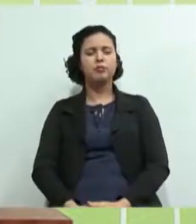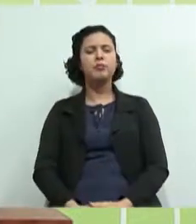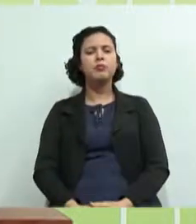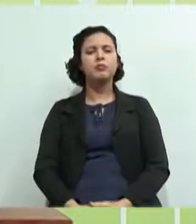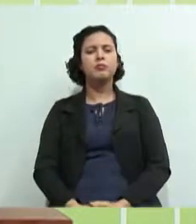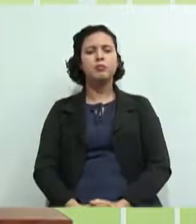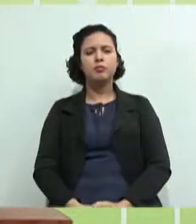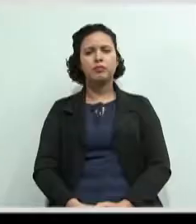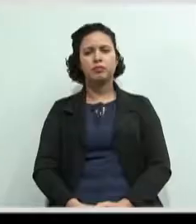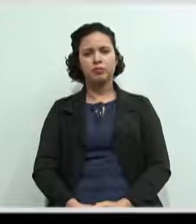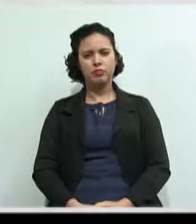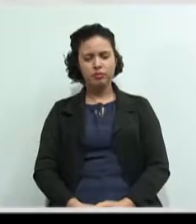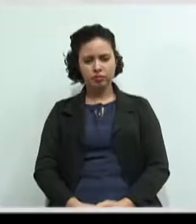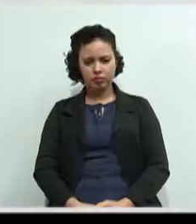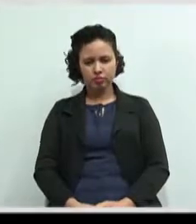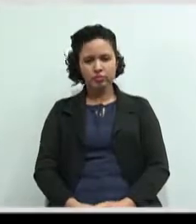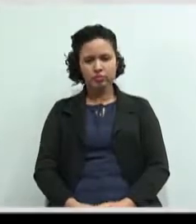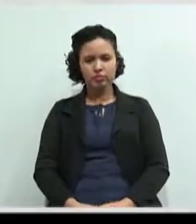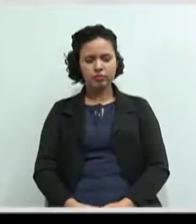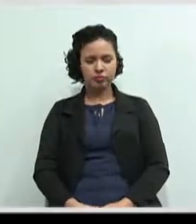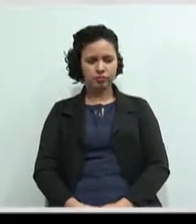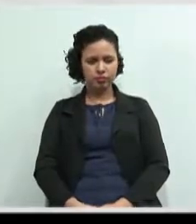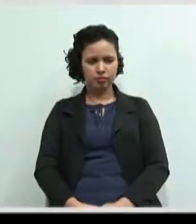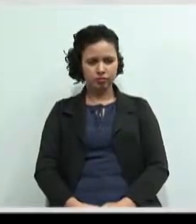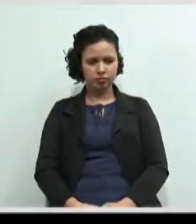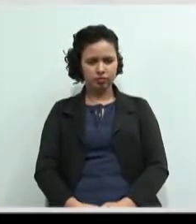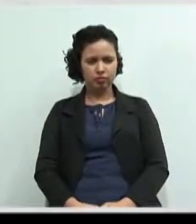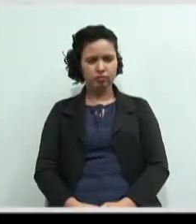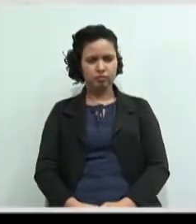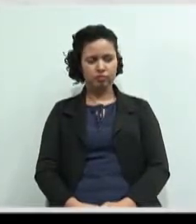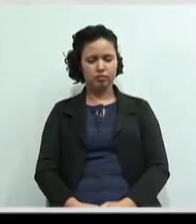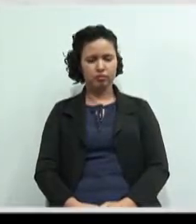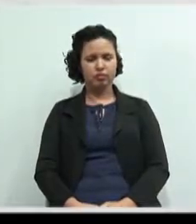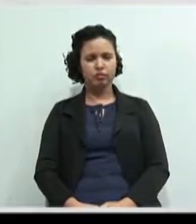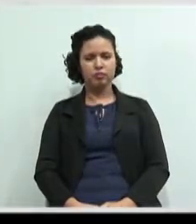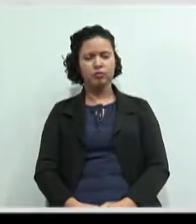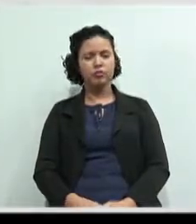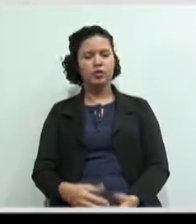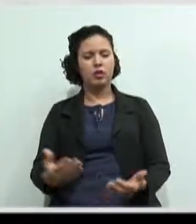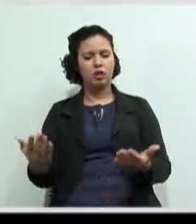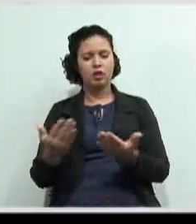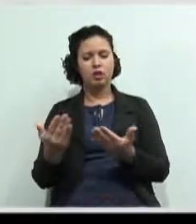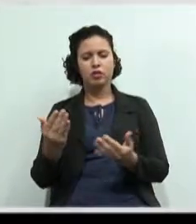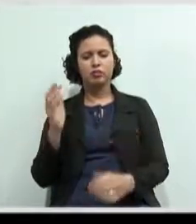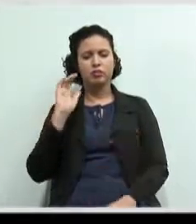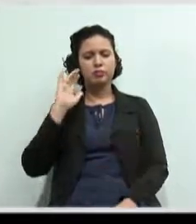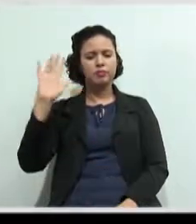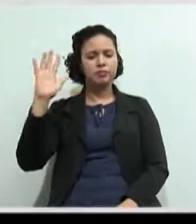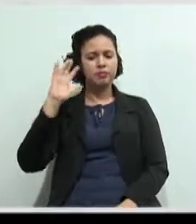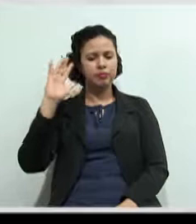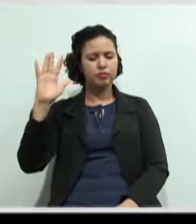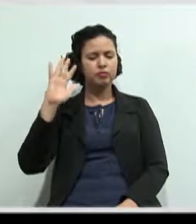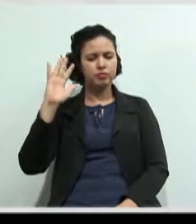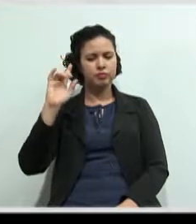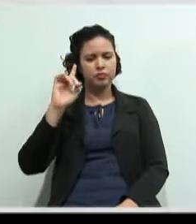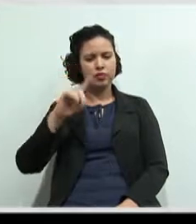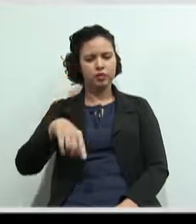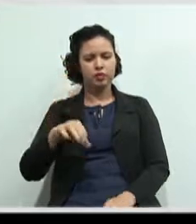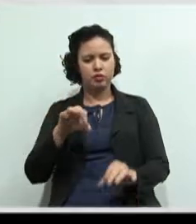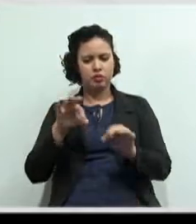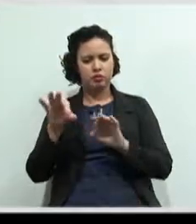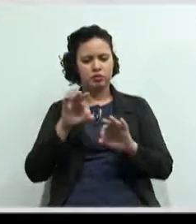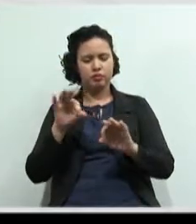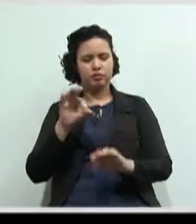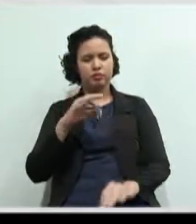então? Filosofias do planejamento. Olha só essa imagem de Aristóteles, tá? Quem